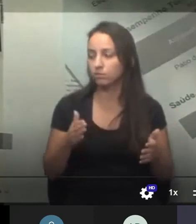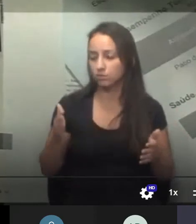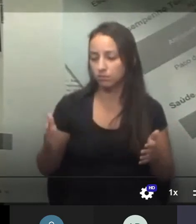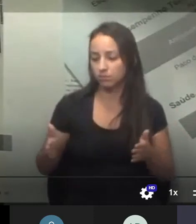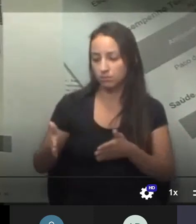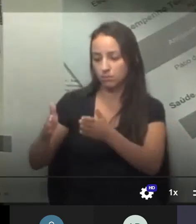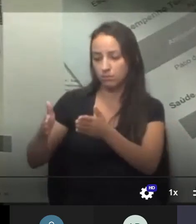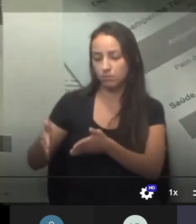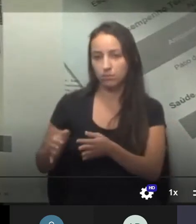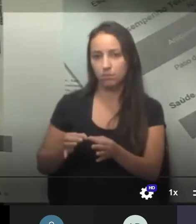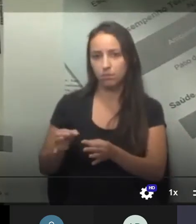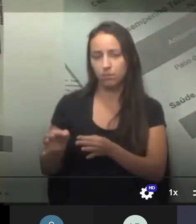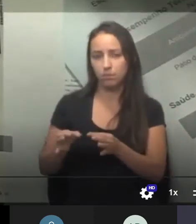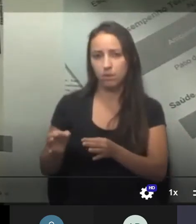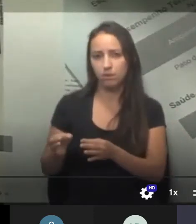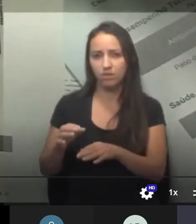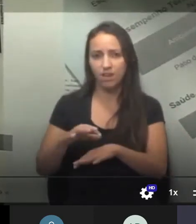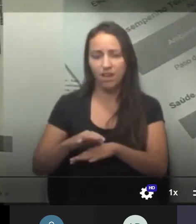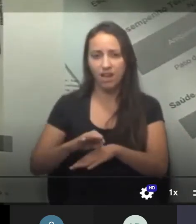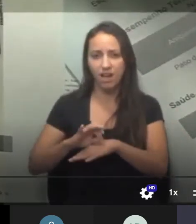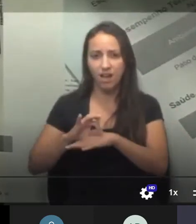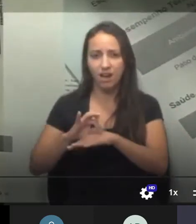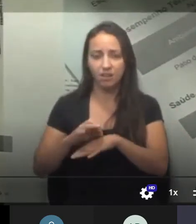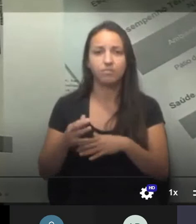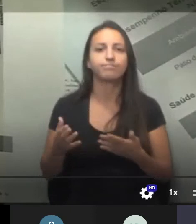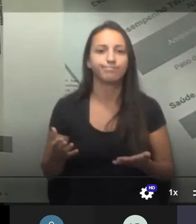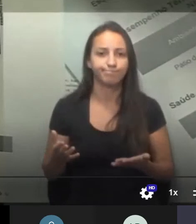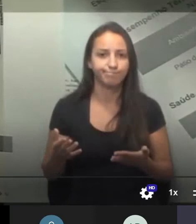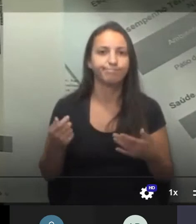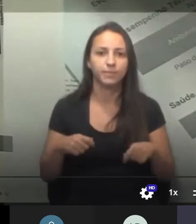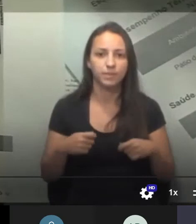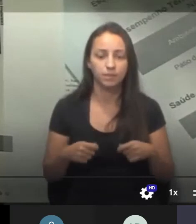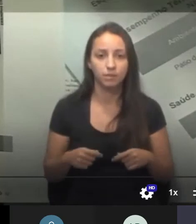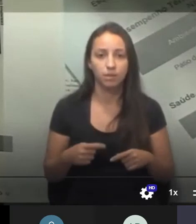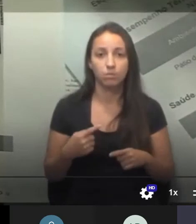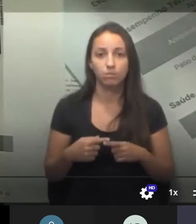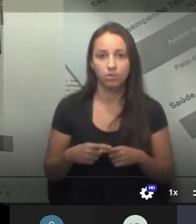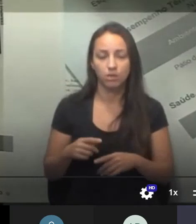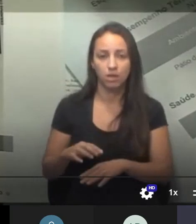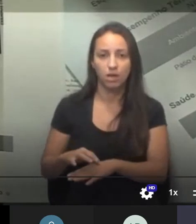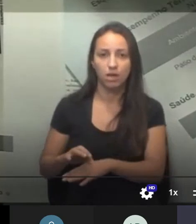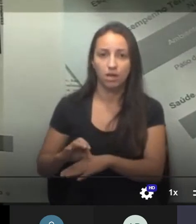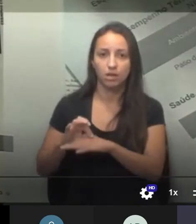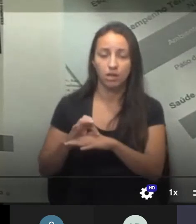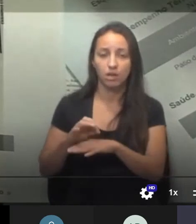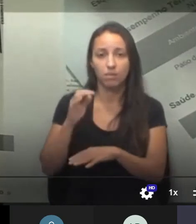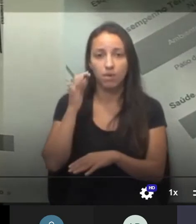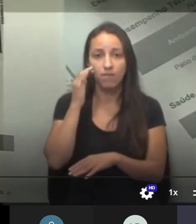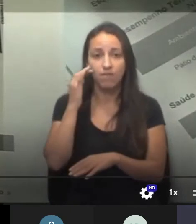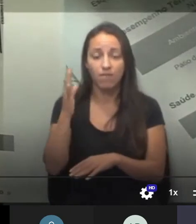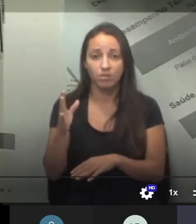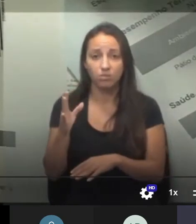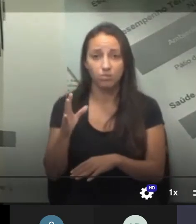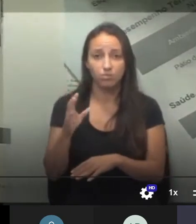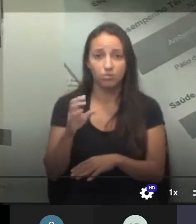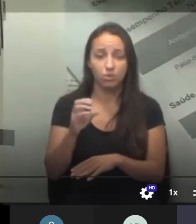de carnes. Como assim, professora? Sim, isso é necessário, porque as carnes, elas são mais fáceis de